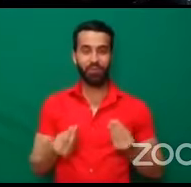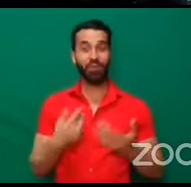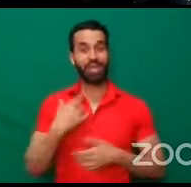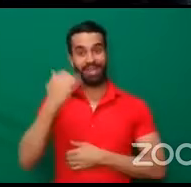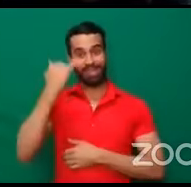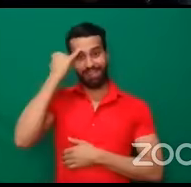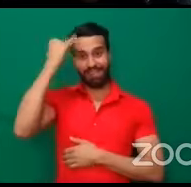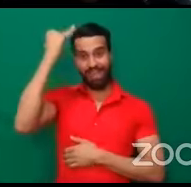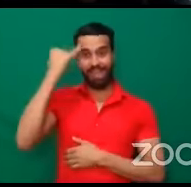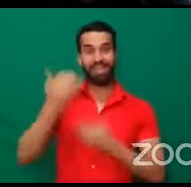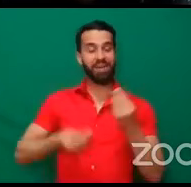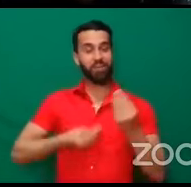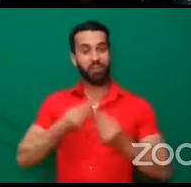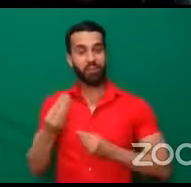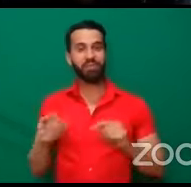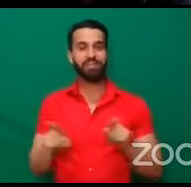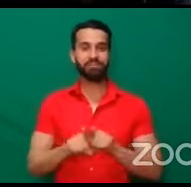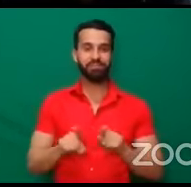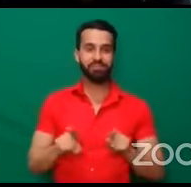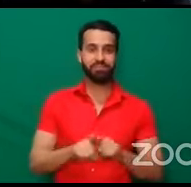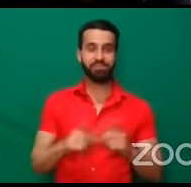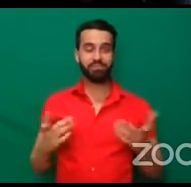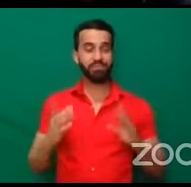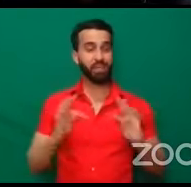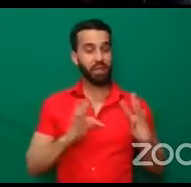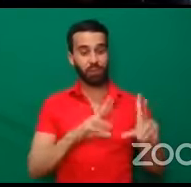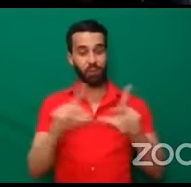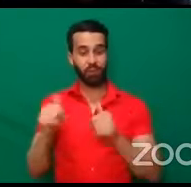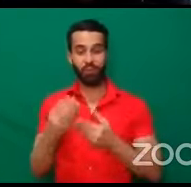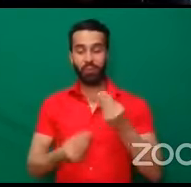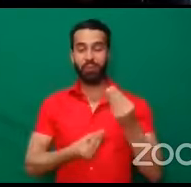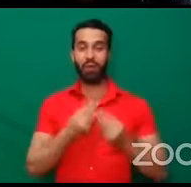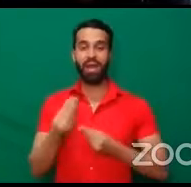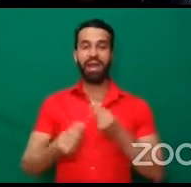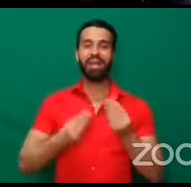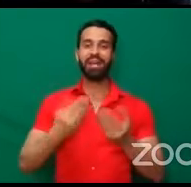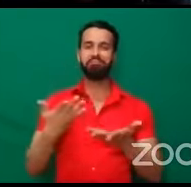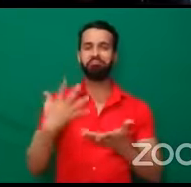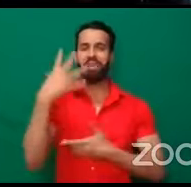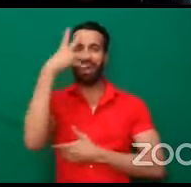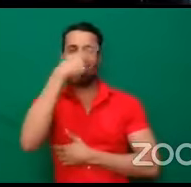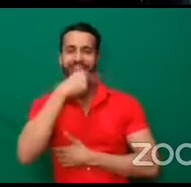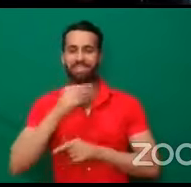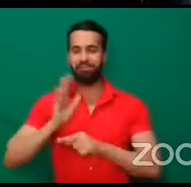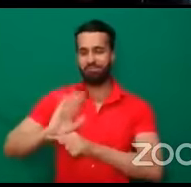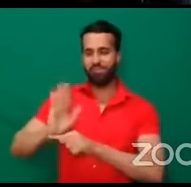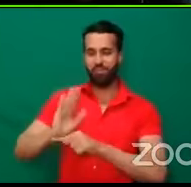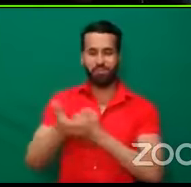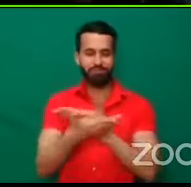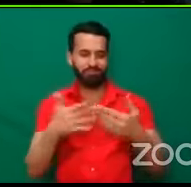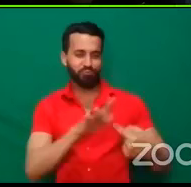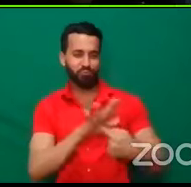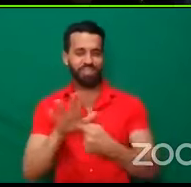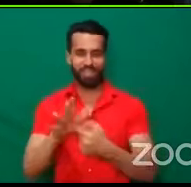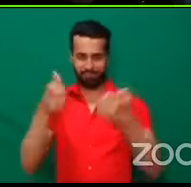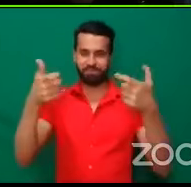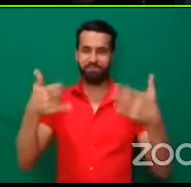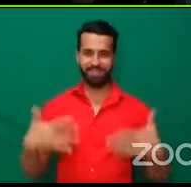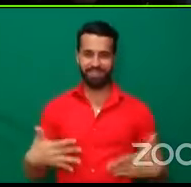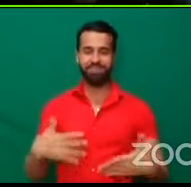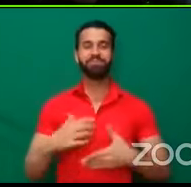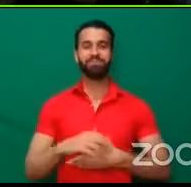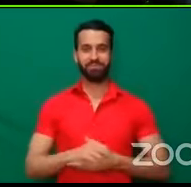como é que foi a produção, e toda essa beleza aí que você trouxe aqui para a gente. Não, o